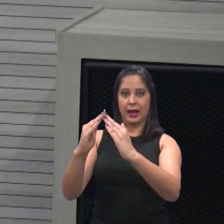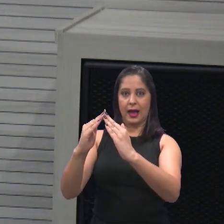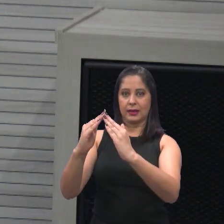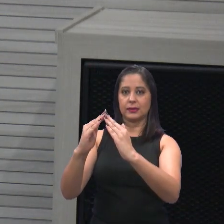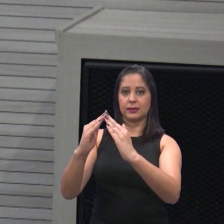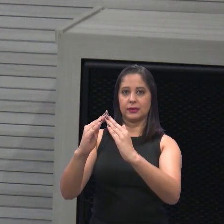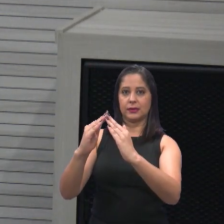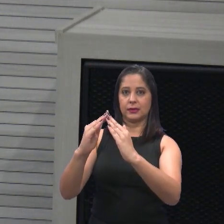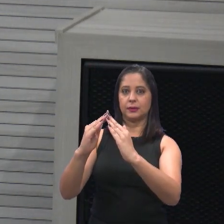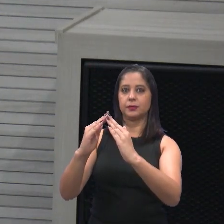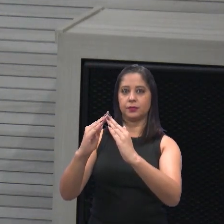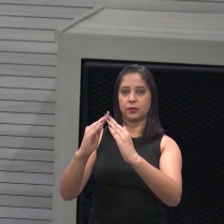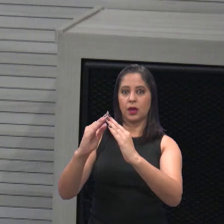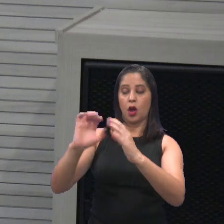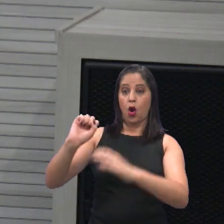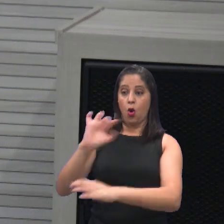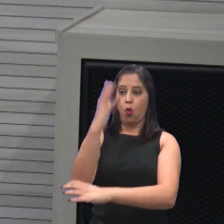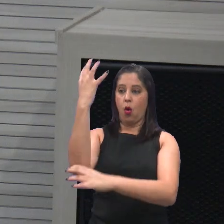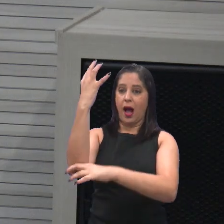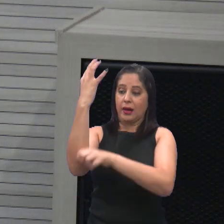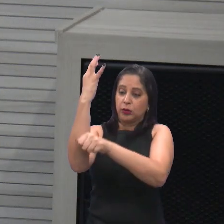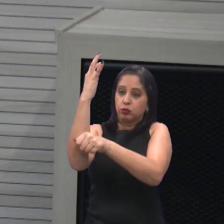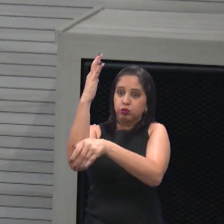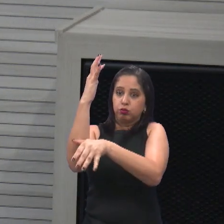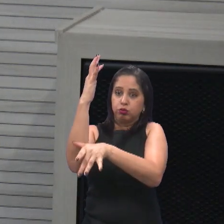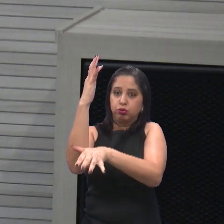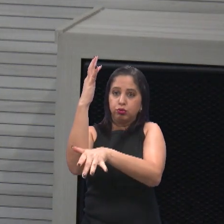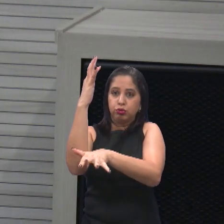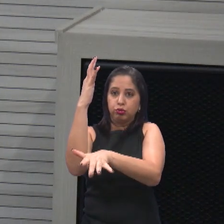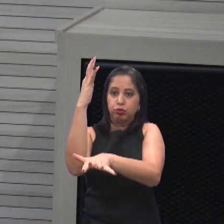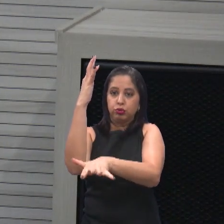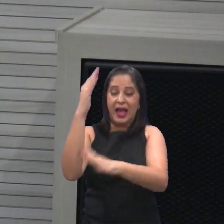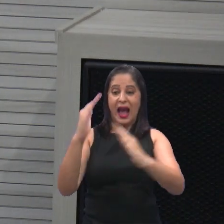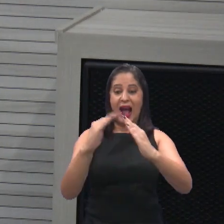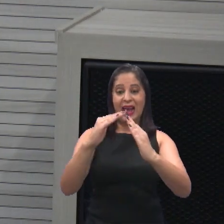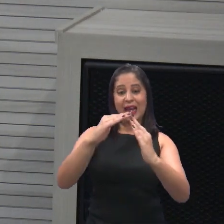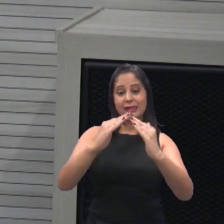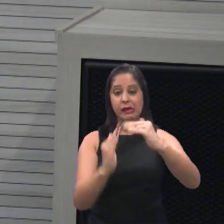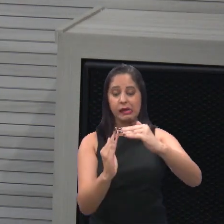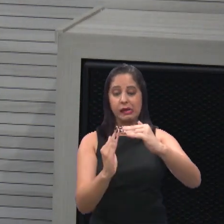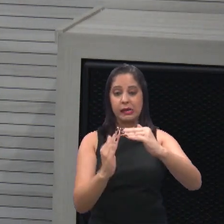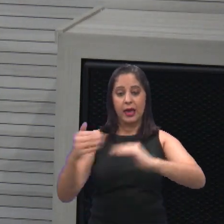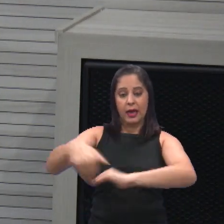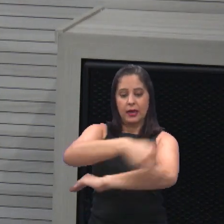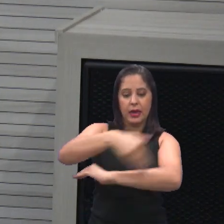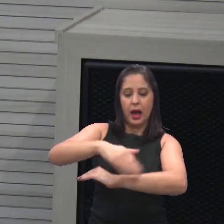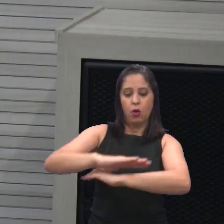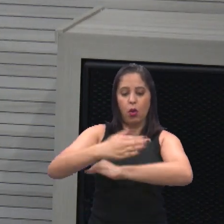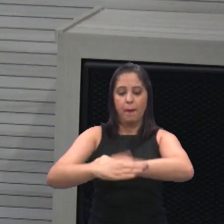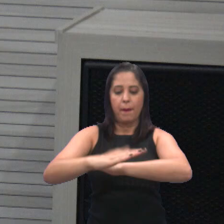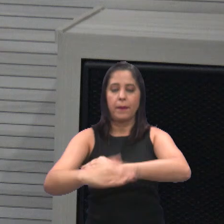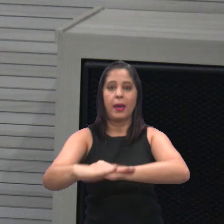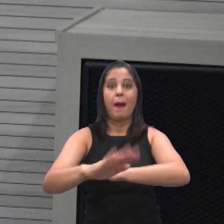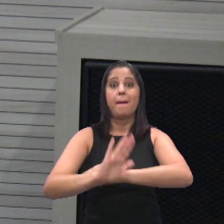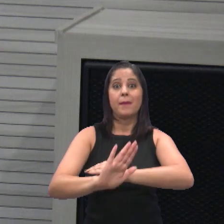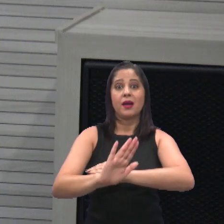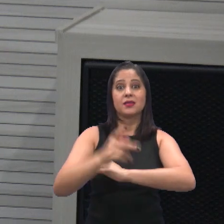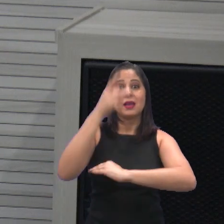construída com as raízes muito grandes, danificando a casa, danificando a calçada, e ela quer ter árvore.